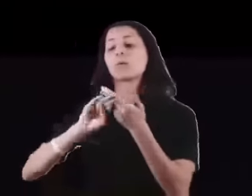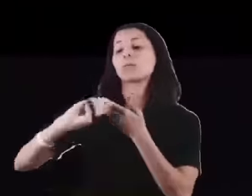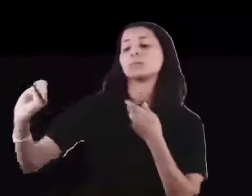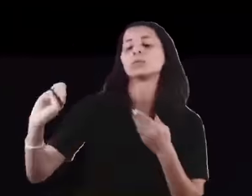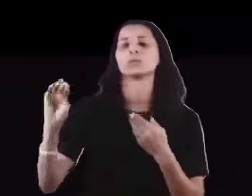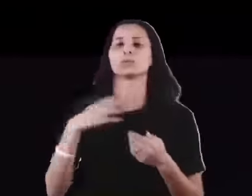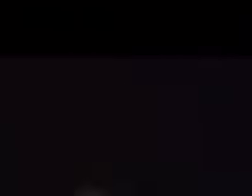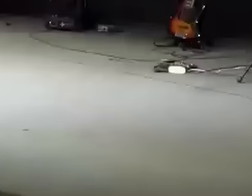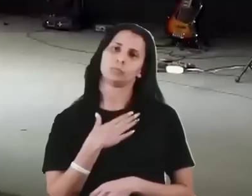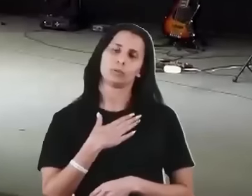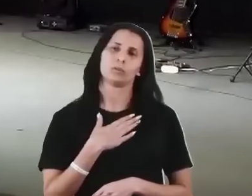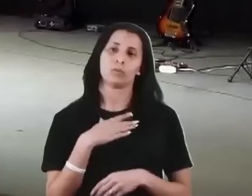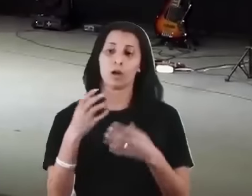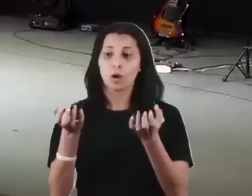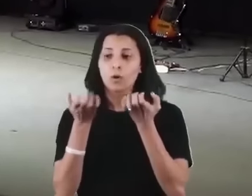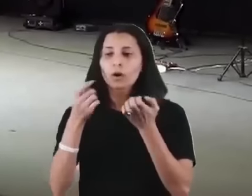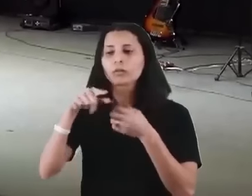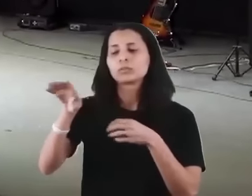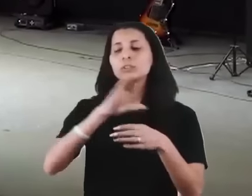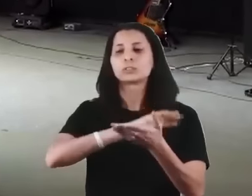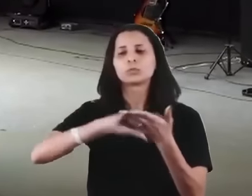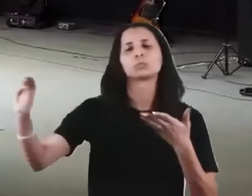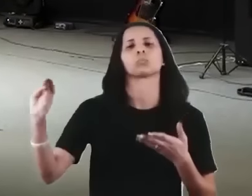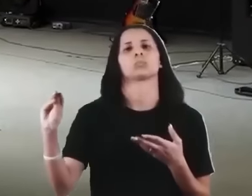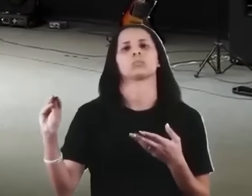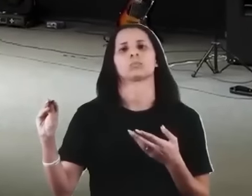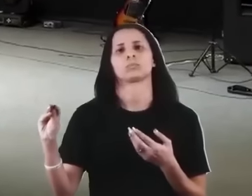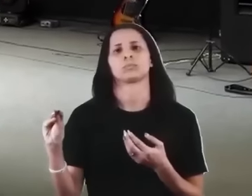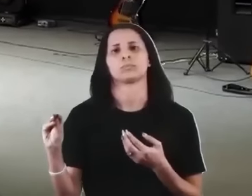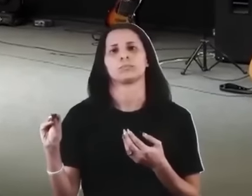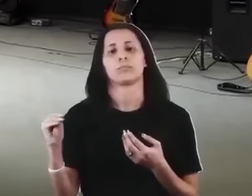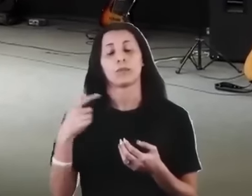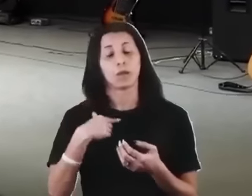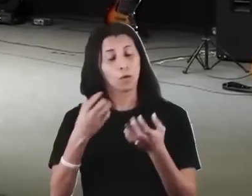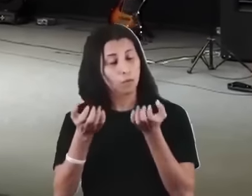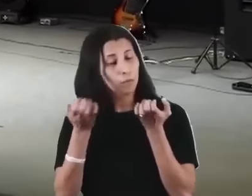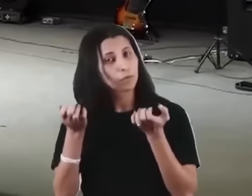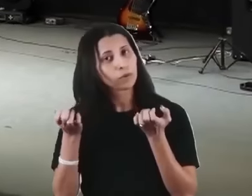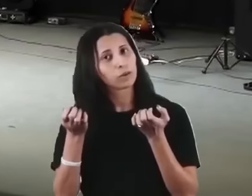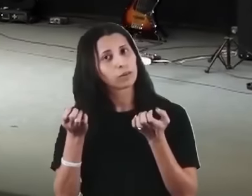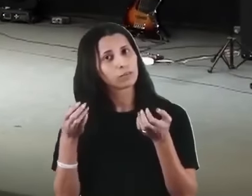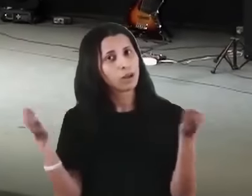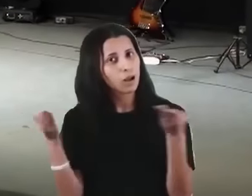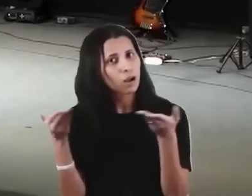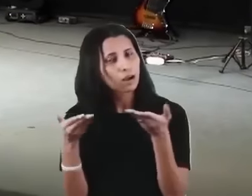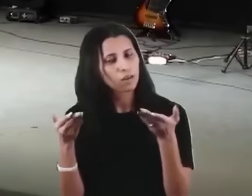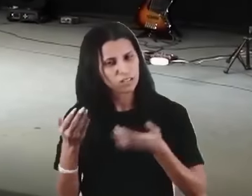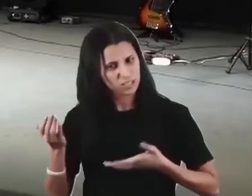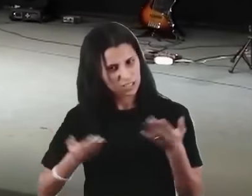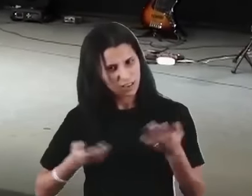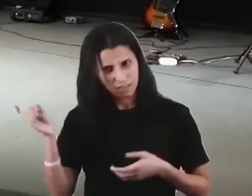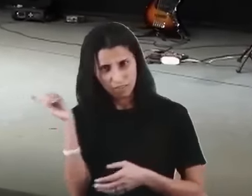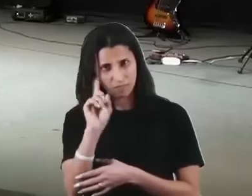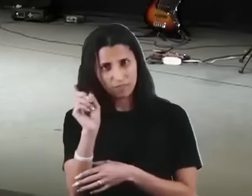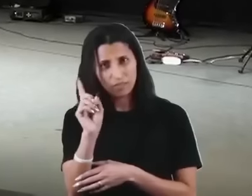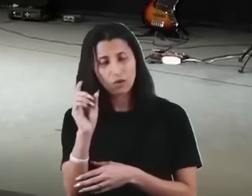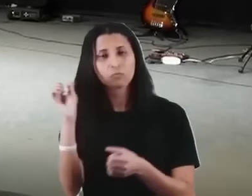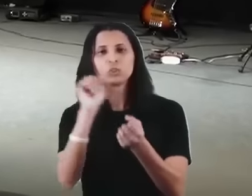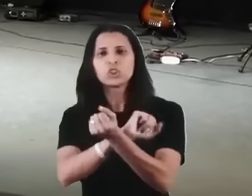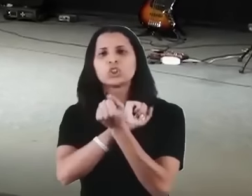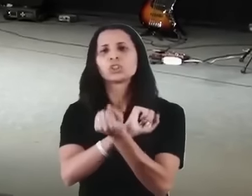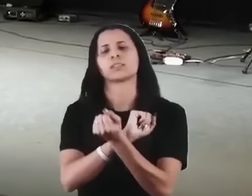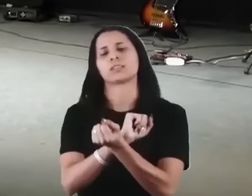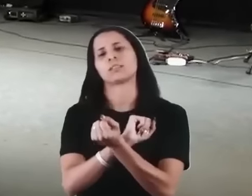eu quero que você diz pussy ele daqui agora já não era mais tela agora era